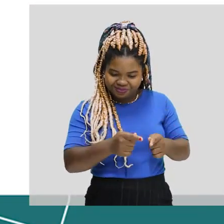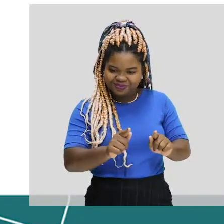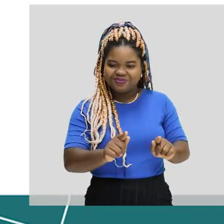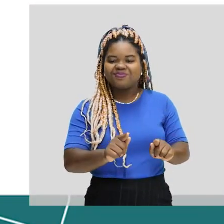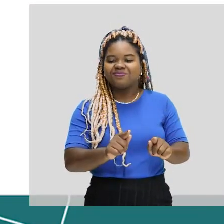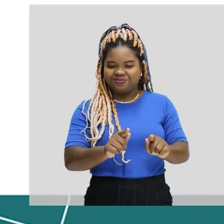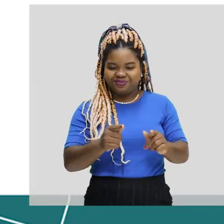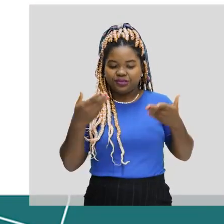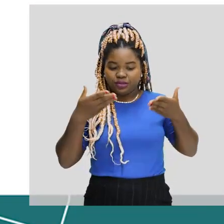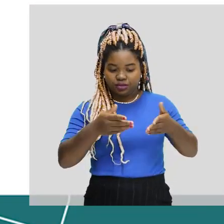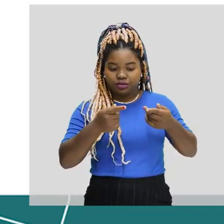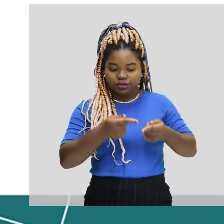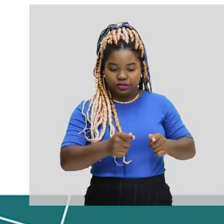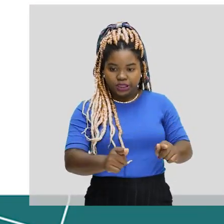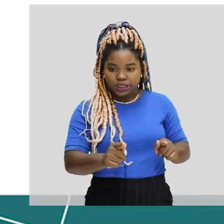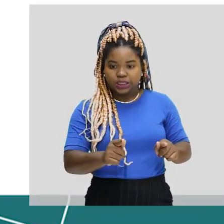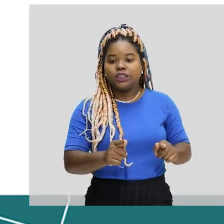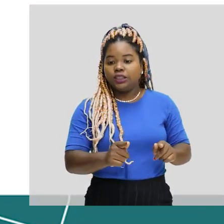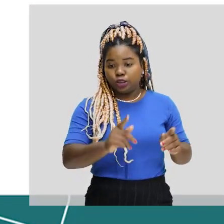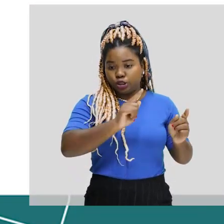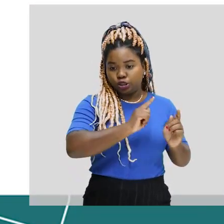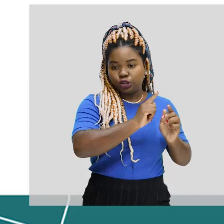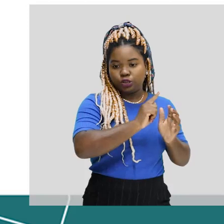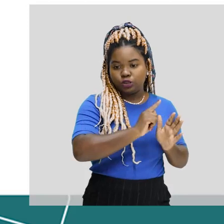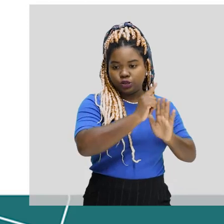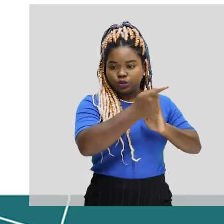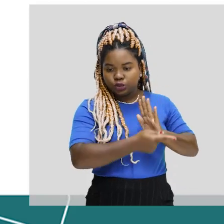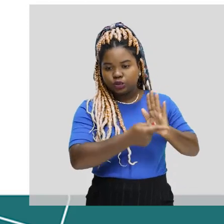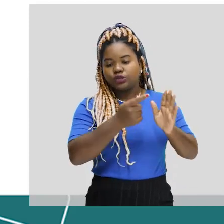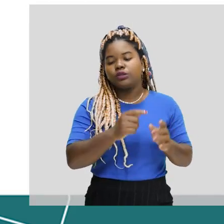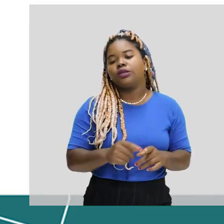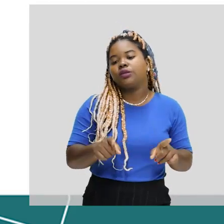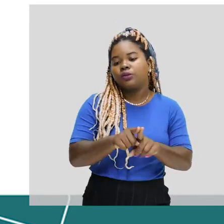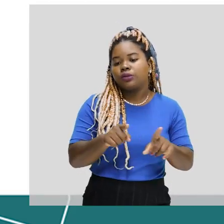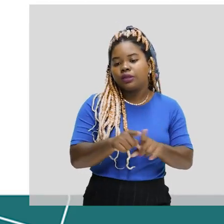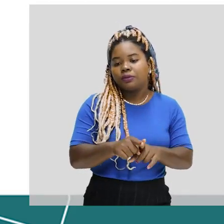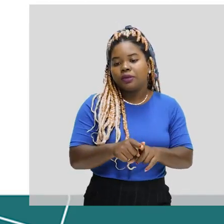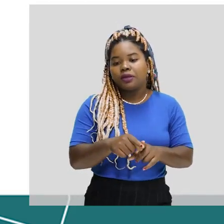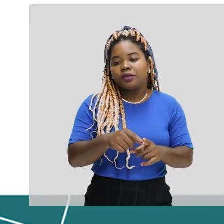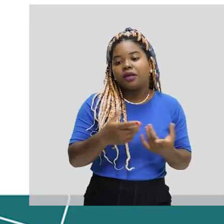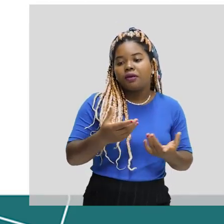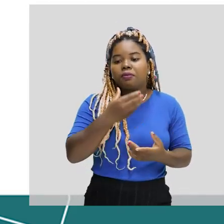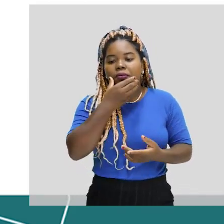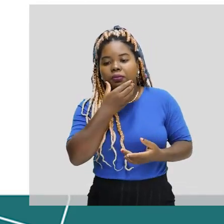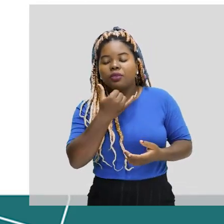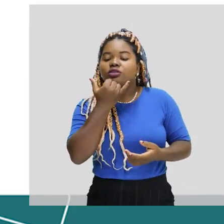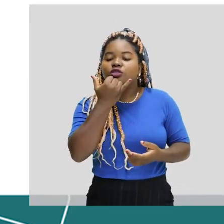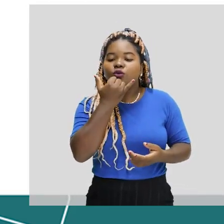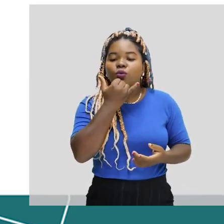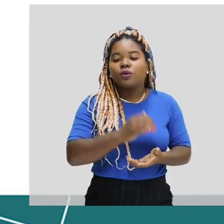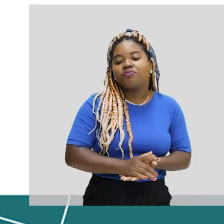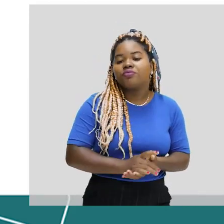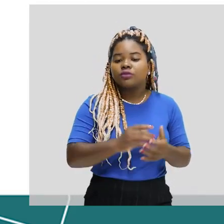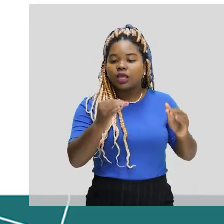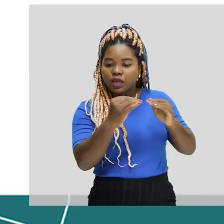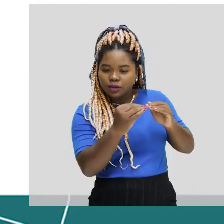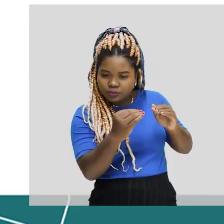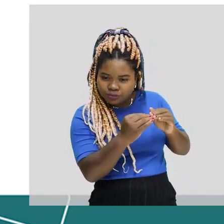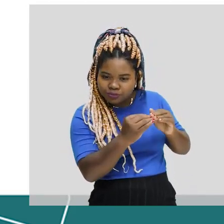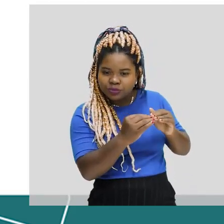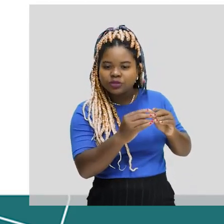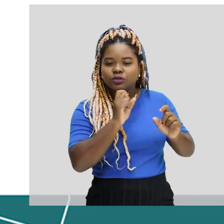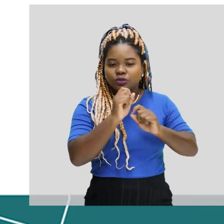nossa aula, né, do tema, de gênero e número entre o substantivo e o adjetivo, artigo numeral, pronome